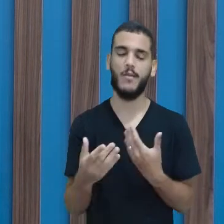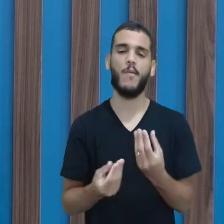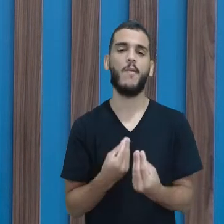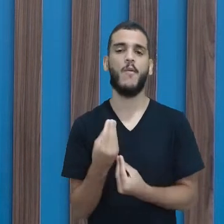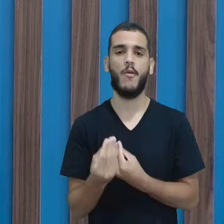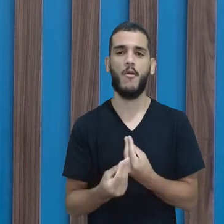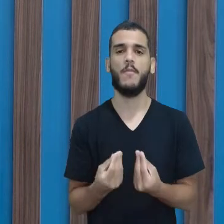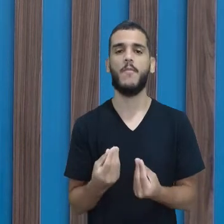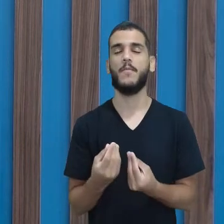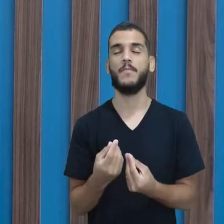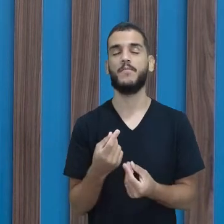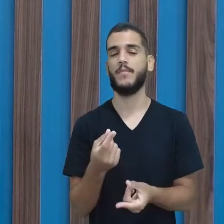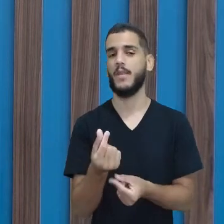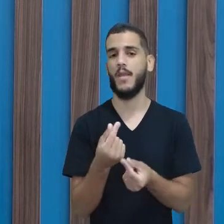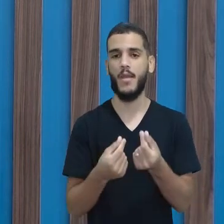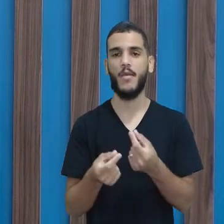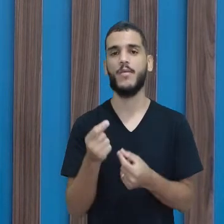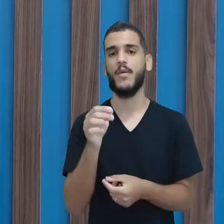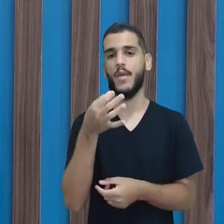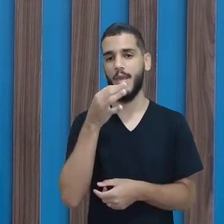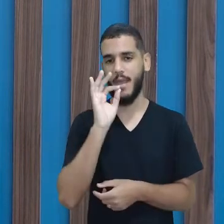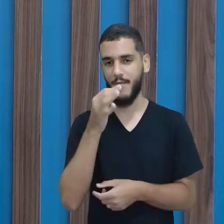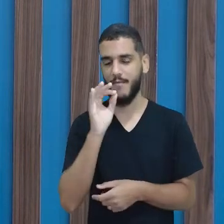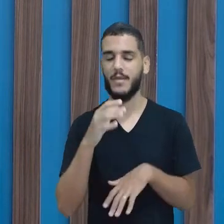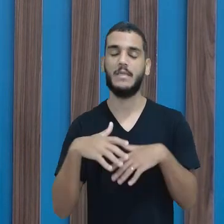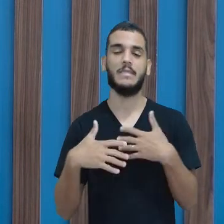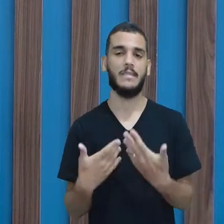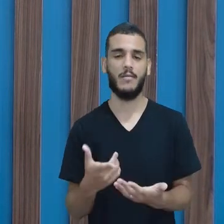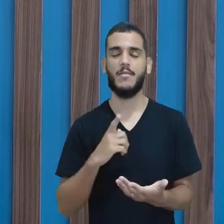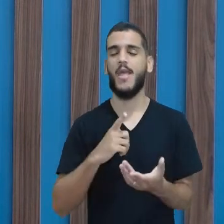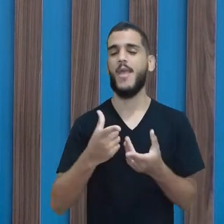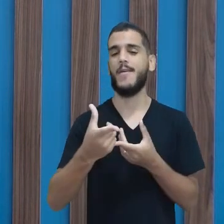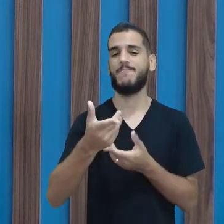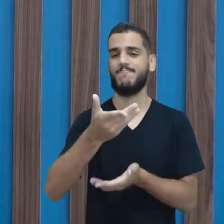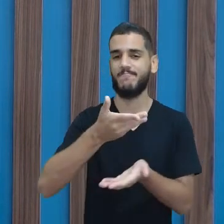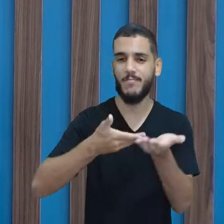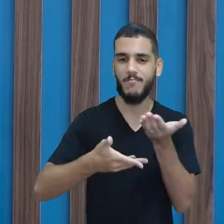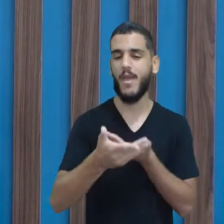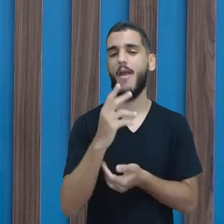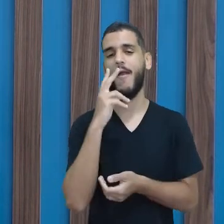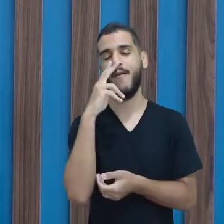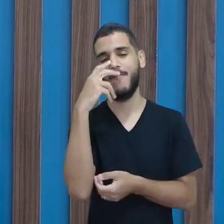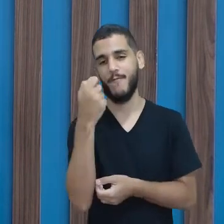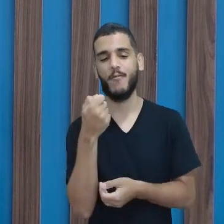do café. Era relações ali muito fortes mesmo de